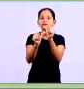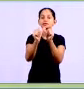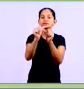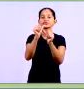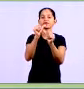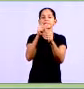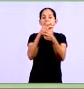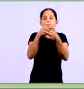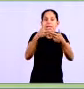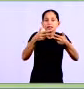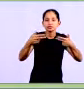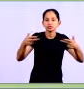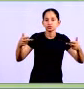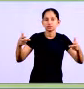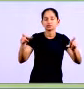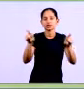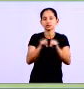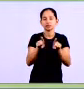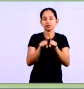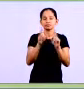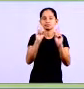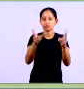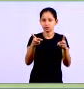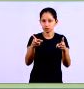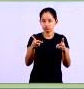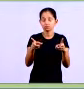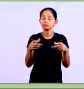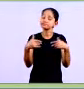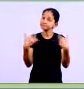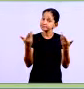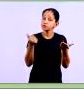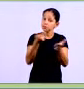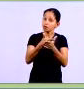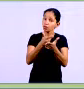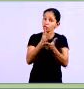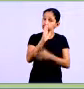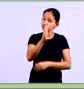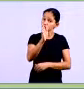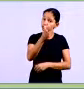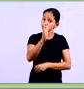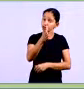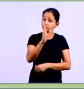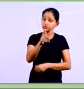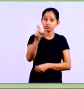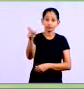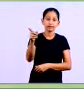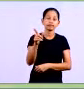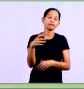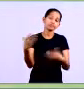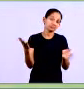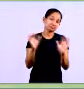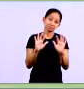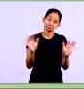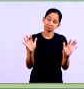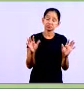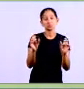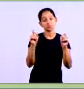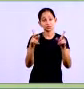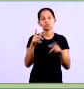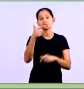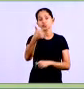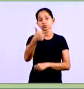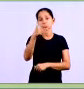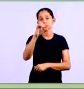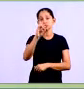mercadorias. Ok? E aí eu paguei, né, em trânsito caixa, que é o valor de